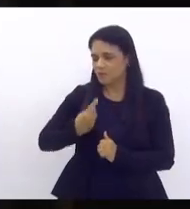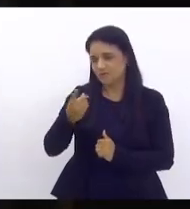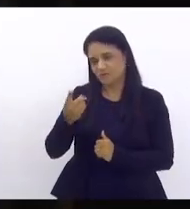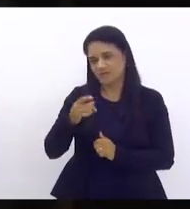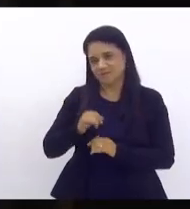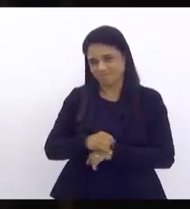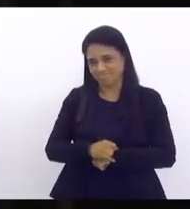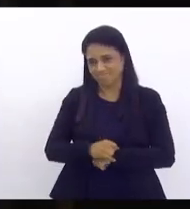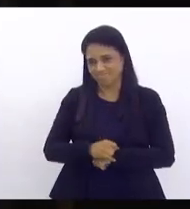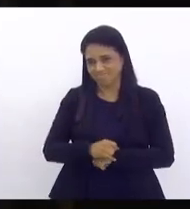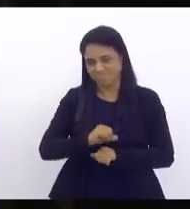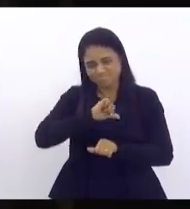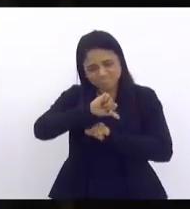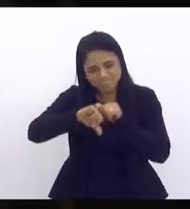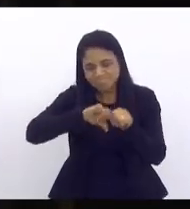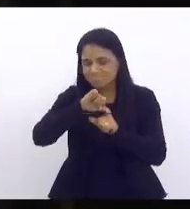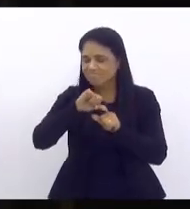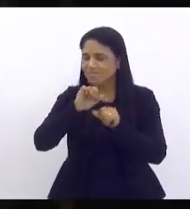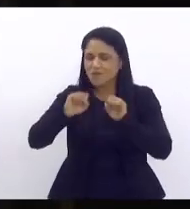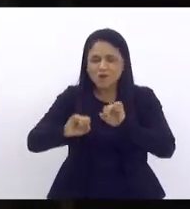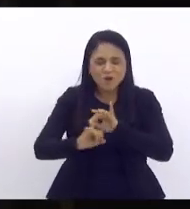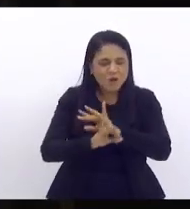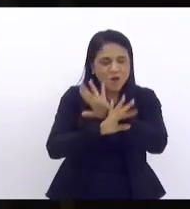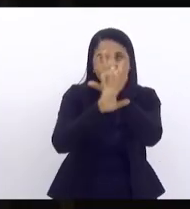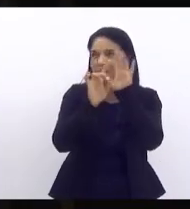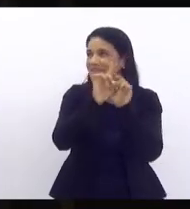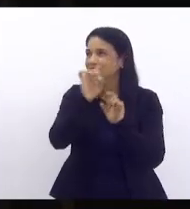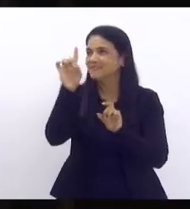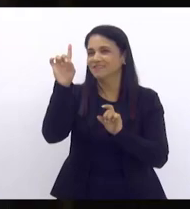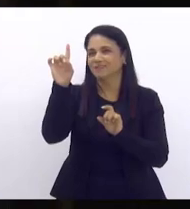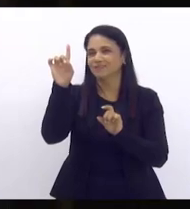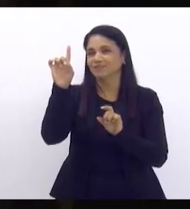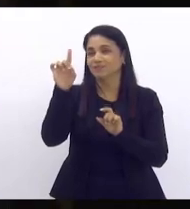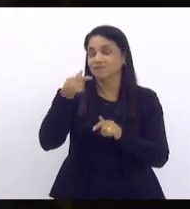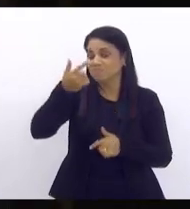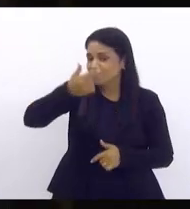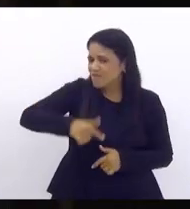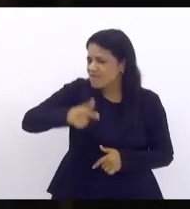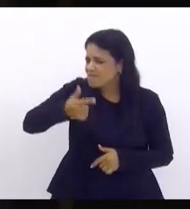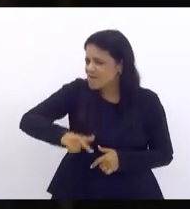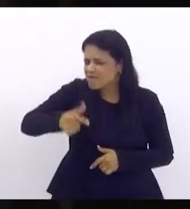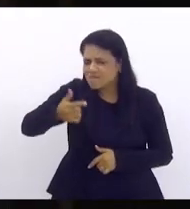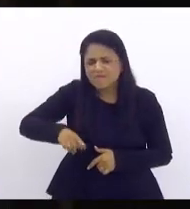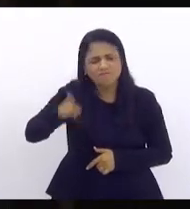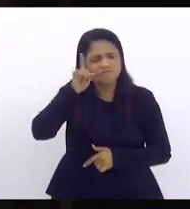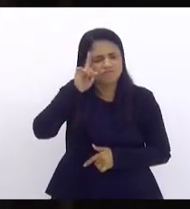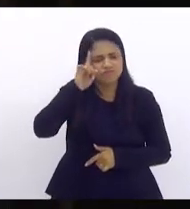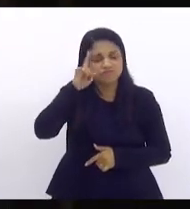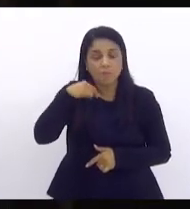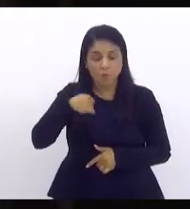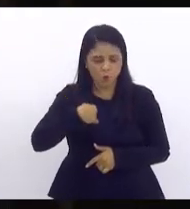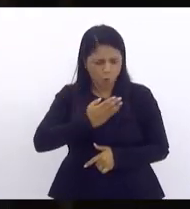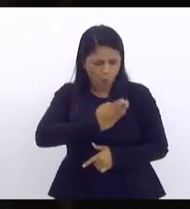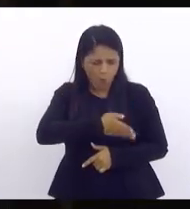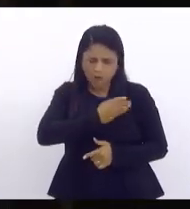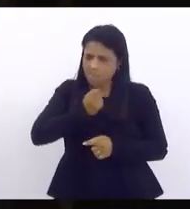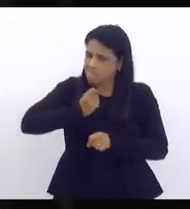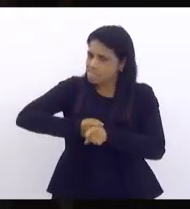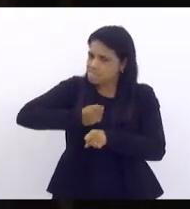conversão. Glória a Deus. Isso aconteceu várias vezes, mas o